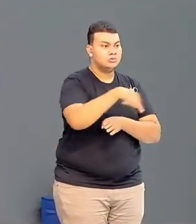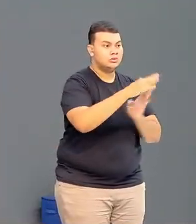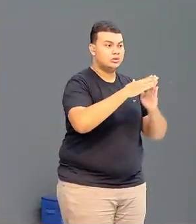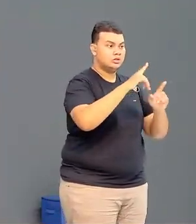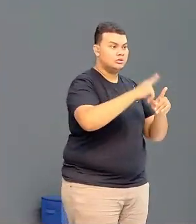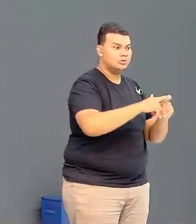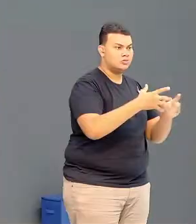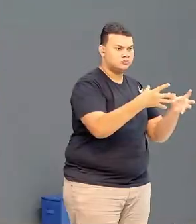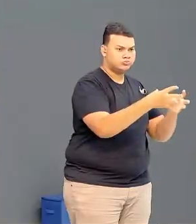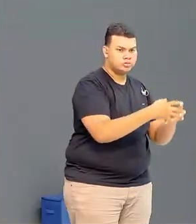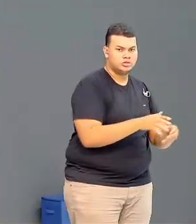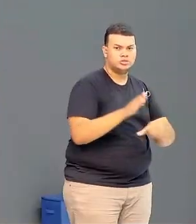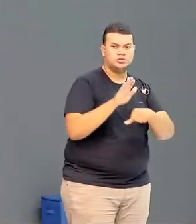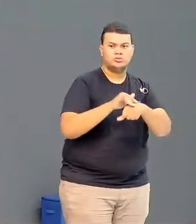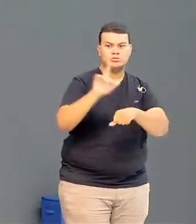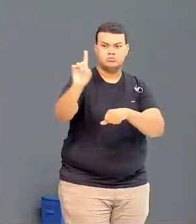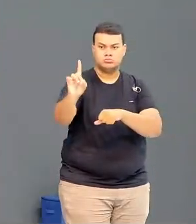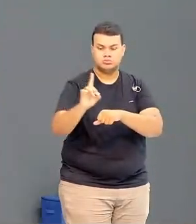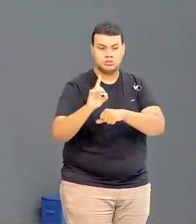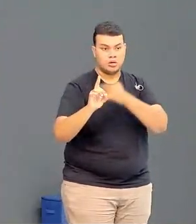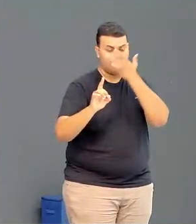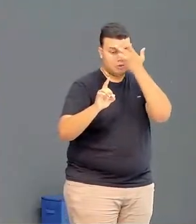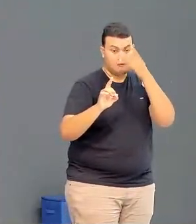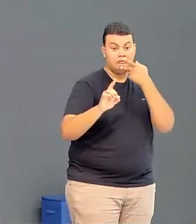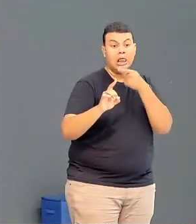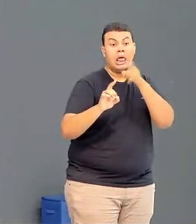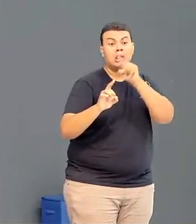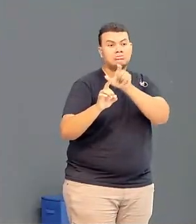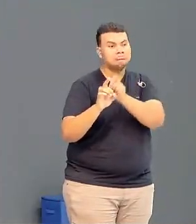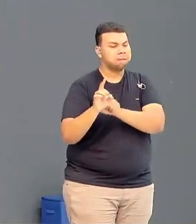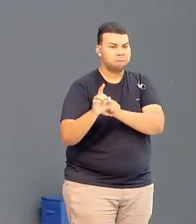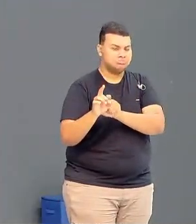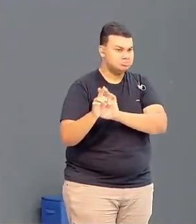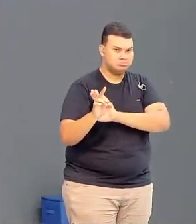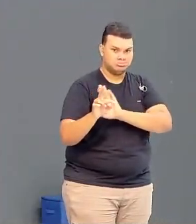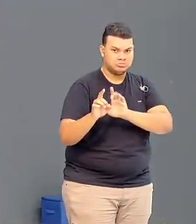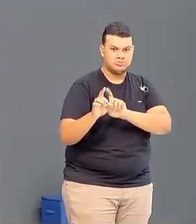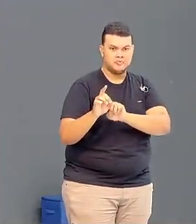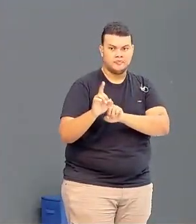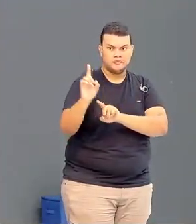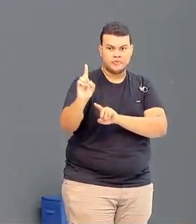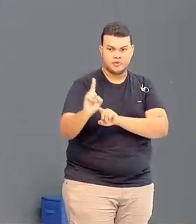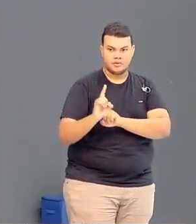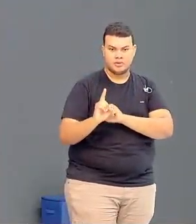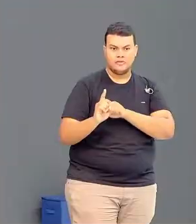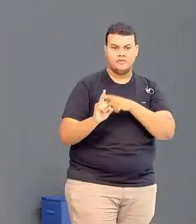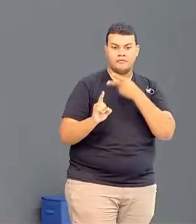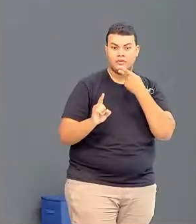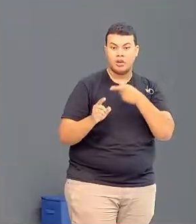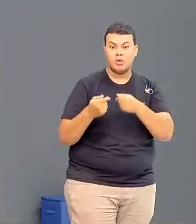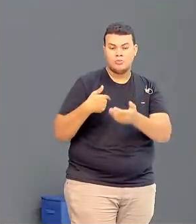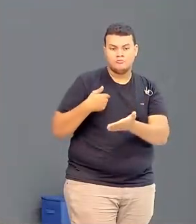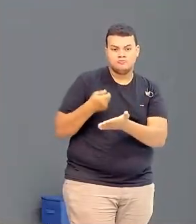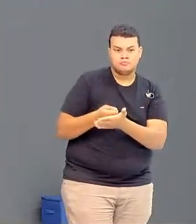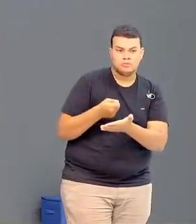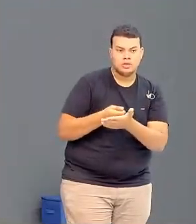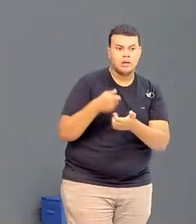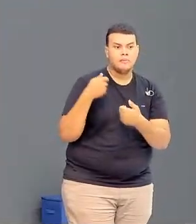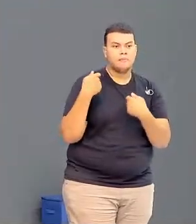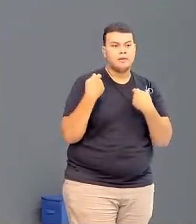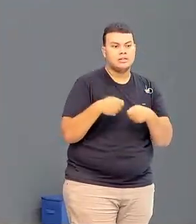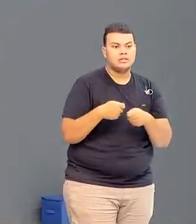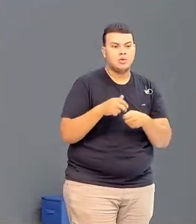juntou, chamou aquela pessoa, que a palavra não diz o nome, e faz com que aquela pessoa cumpra um tempo de